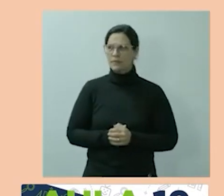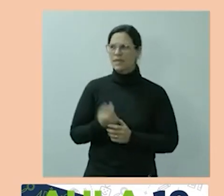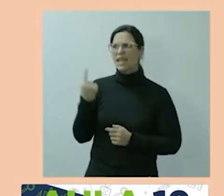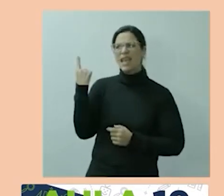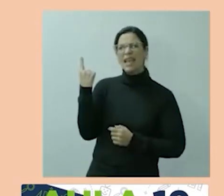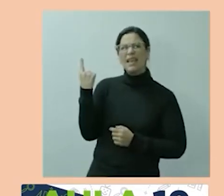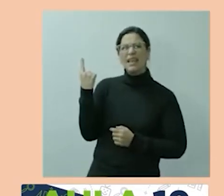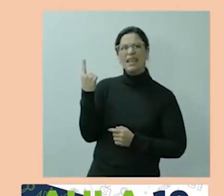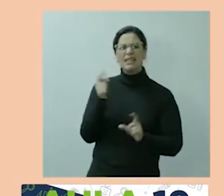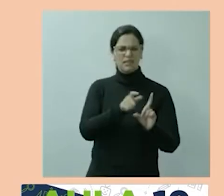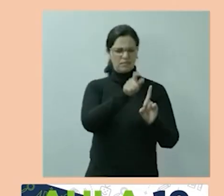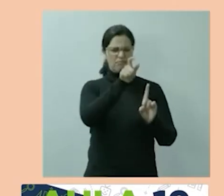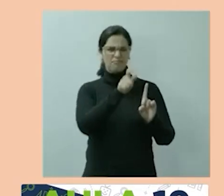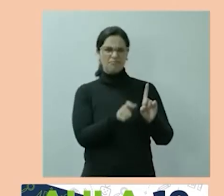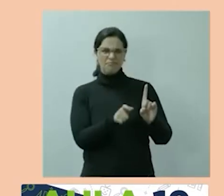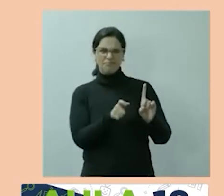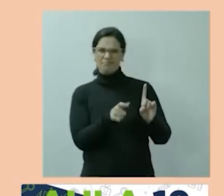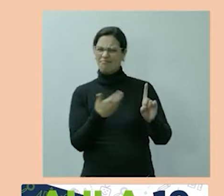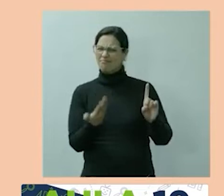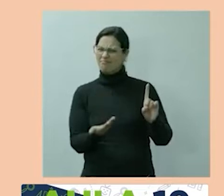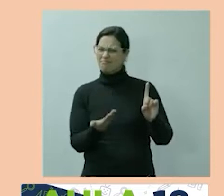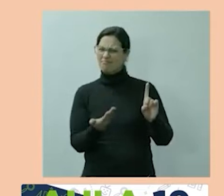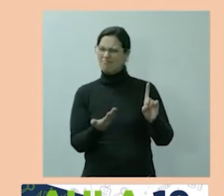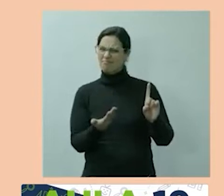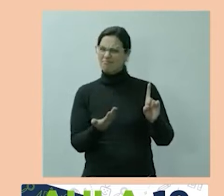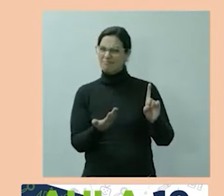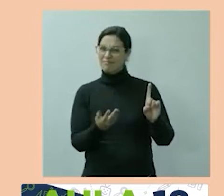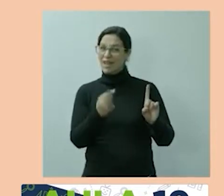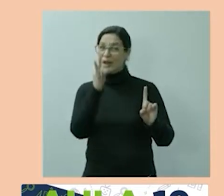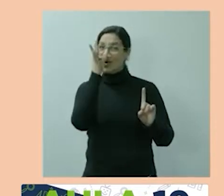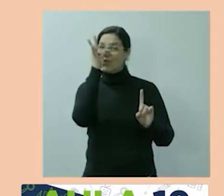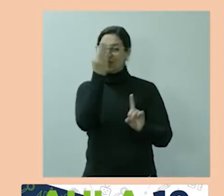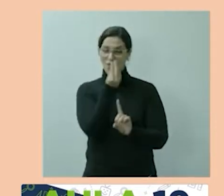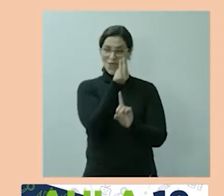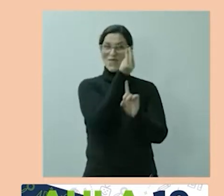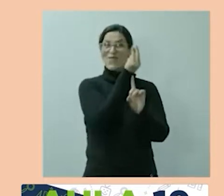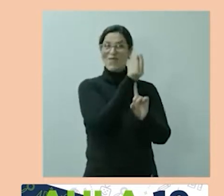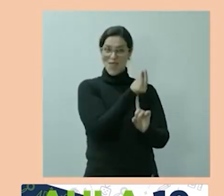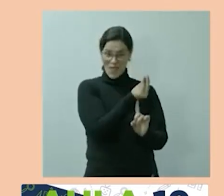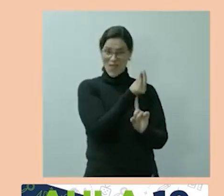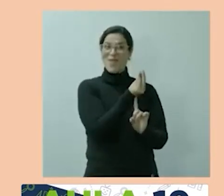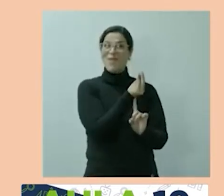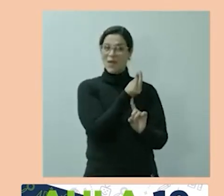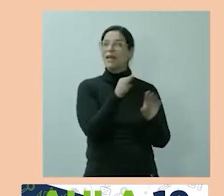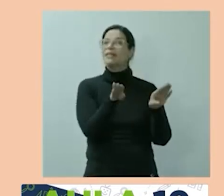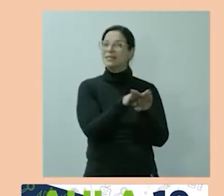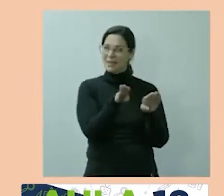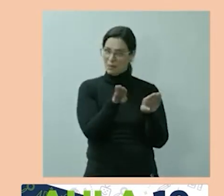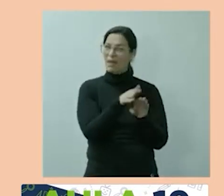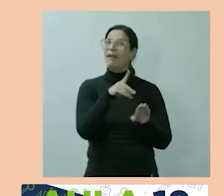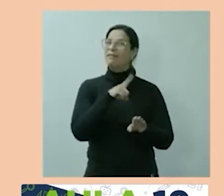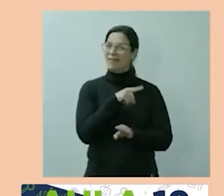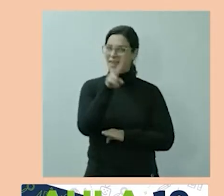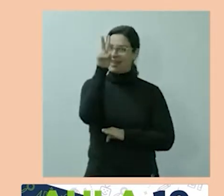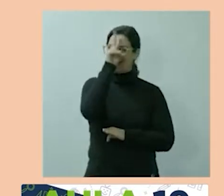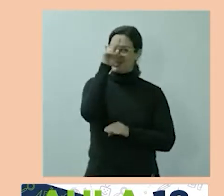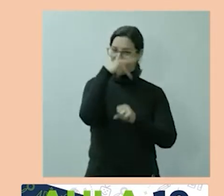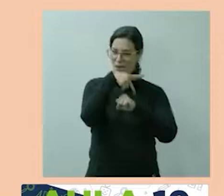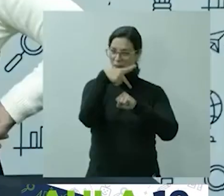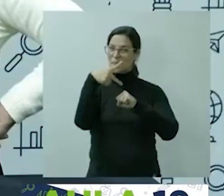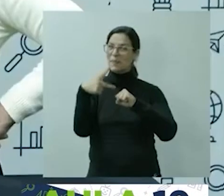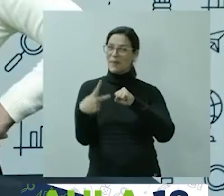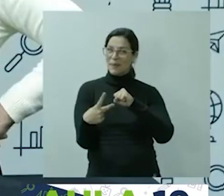E esse personagem é uma flor. Também tinha na história do Pequeno